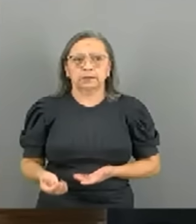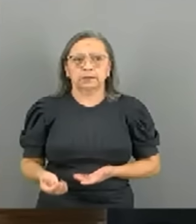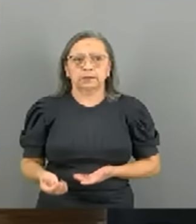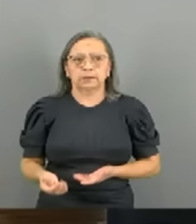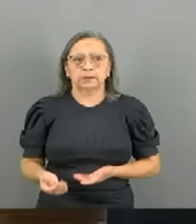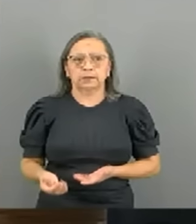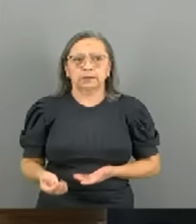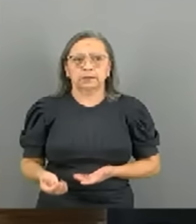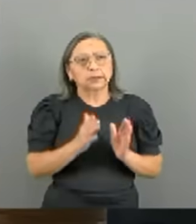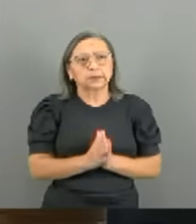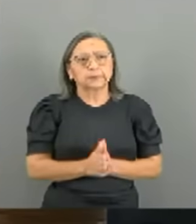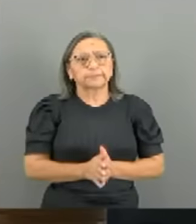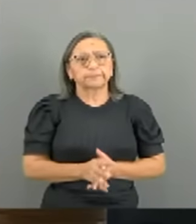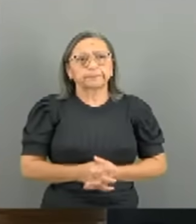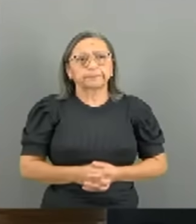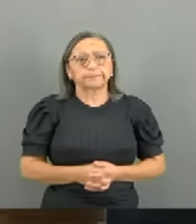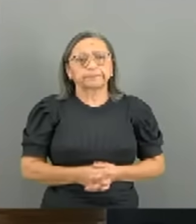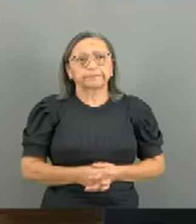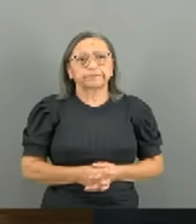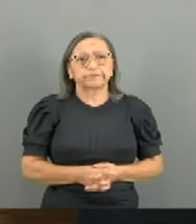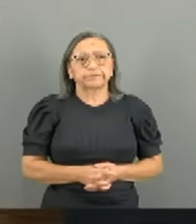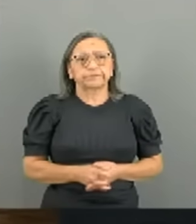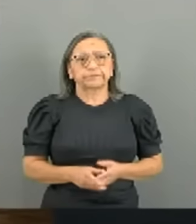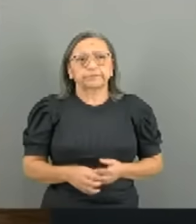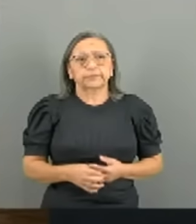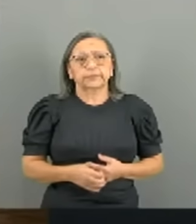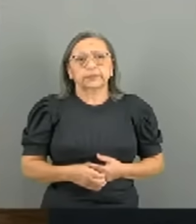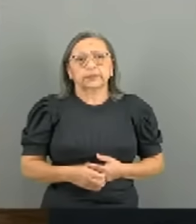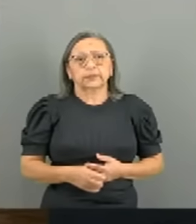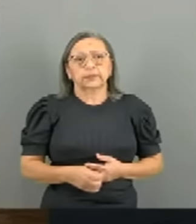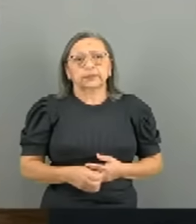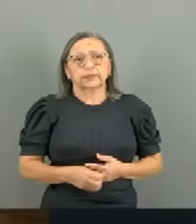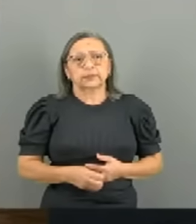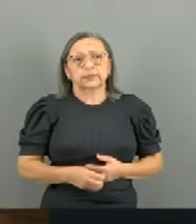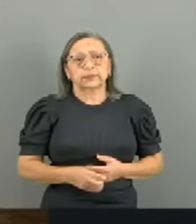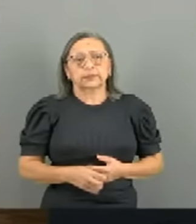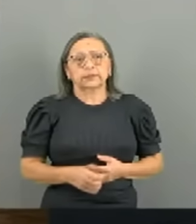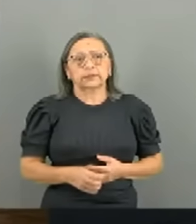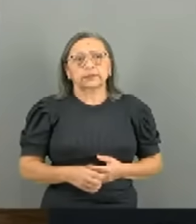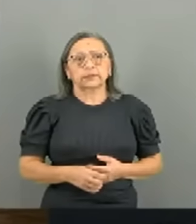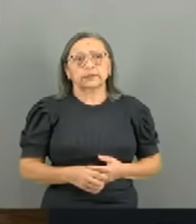vamos. Ele já é antigo nessa casa. Por favor. Fazendo 32 anos Senador nessa Girão, casa. encerrou? Já de...